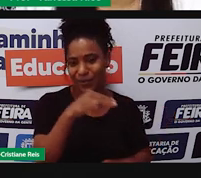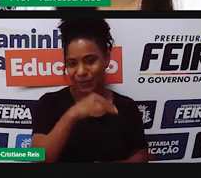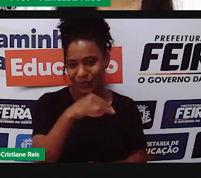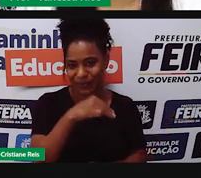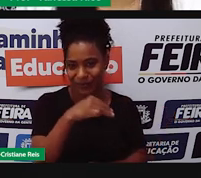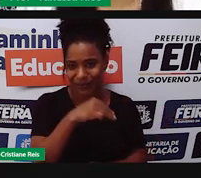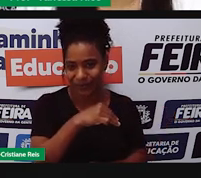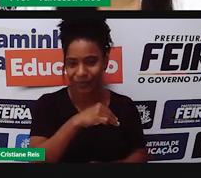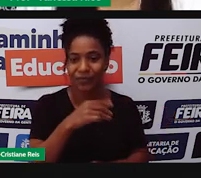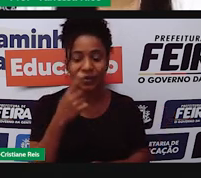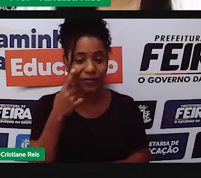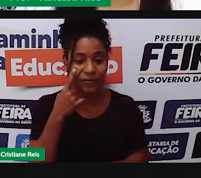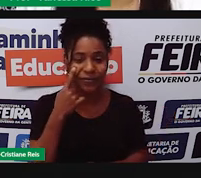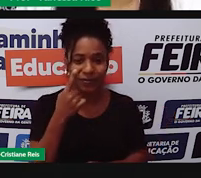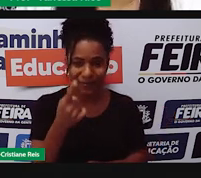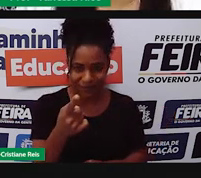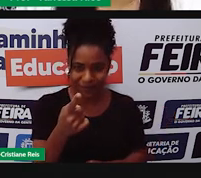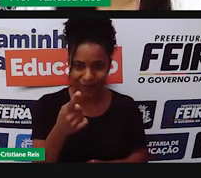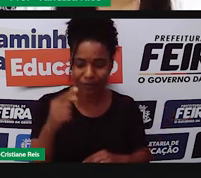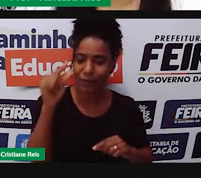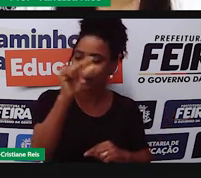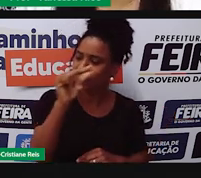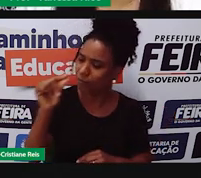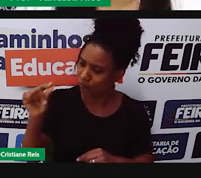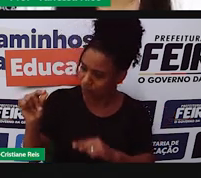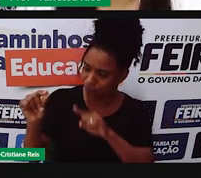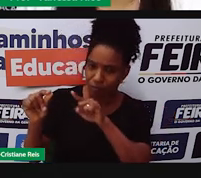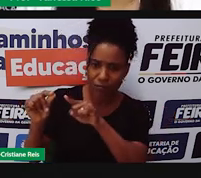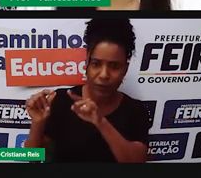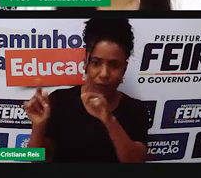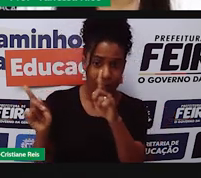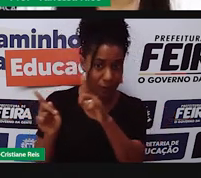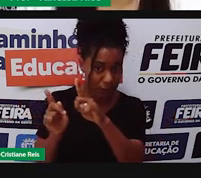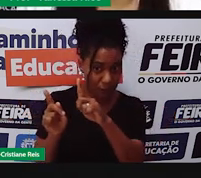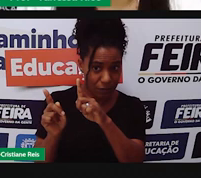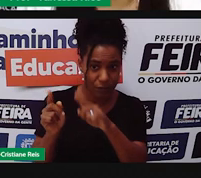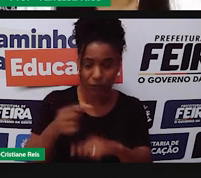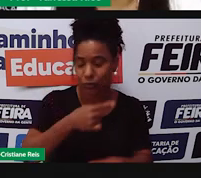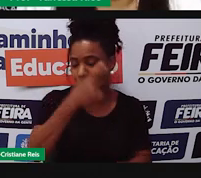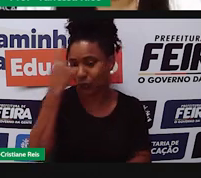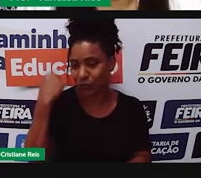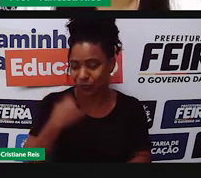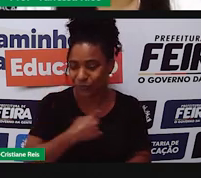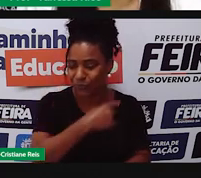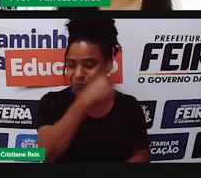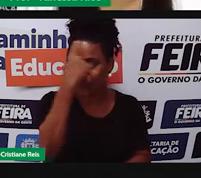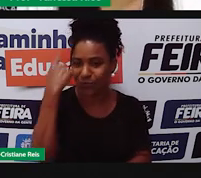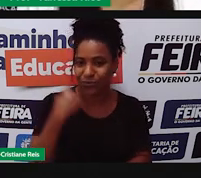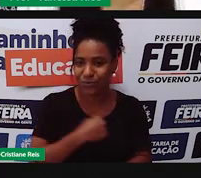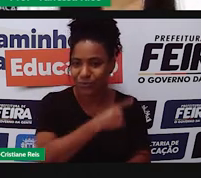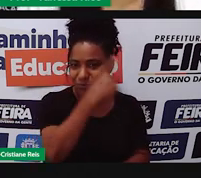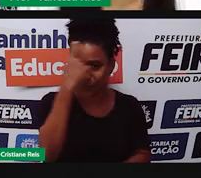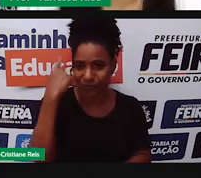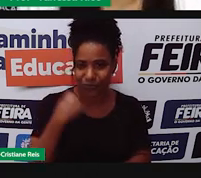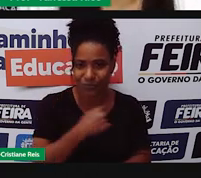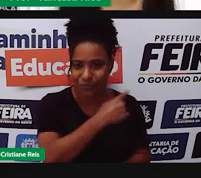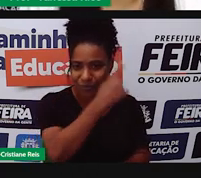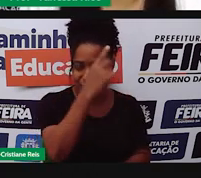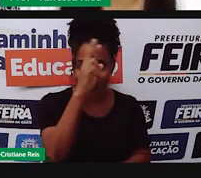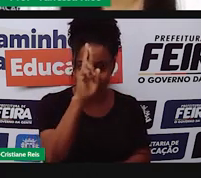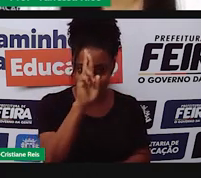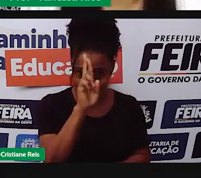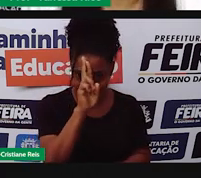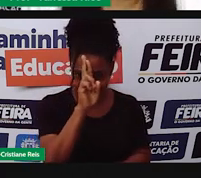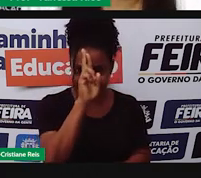minutos. Então, o ponteiro que marca as horas, ele vai passar aqui, ó, por todos os números duas